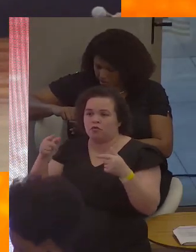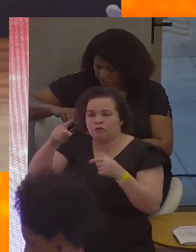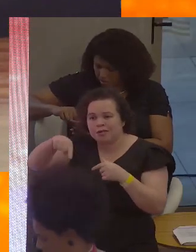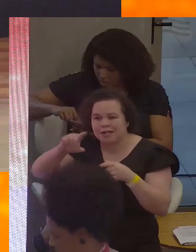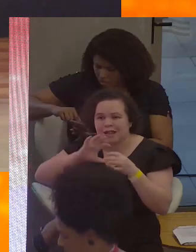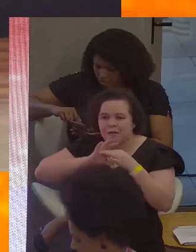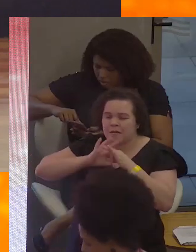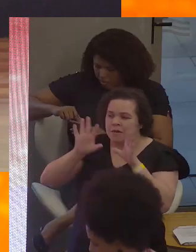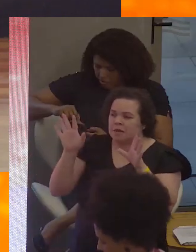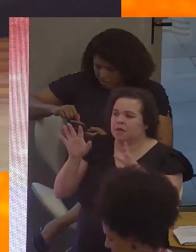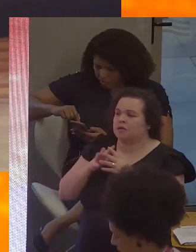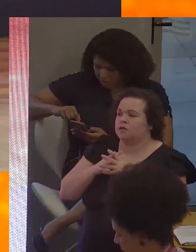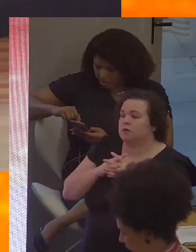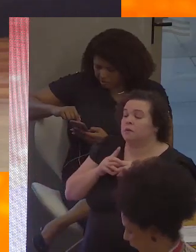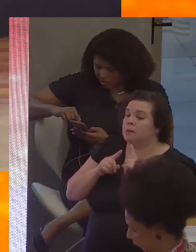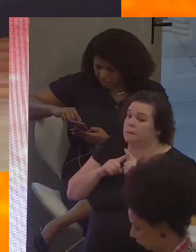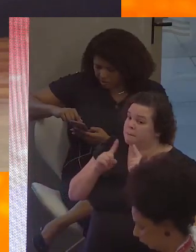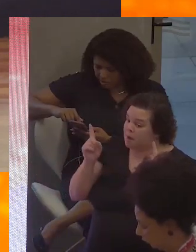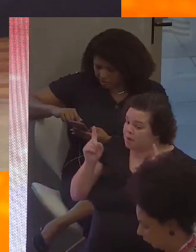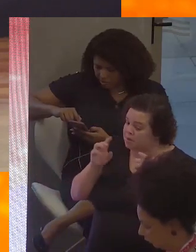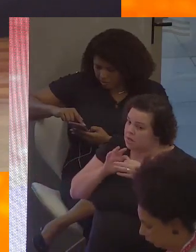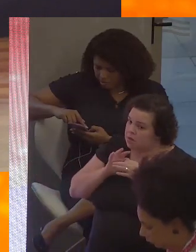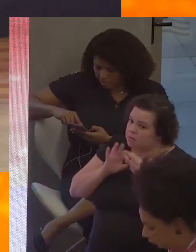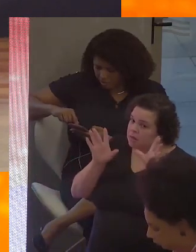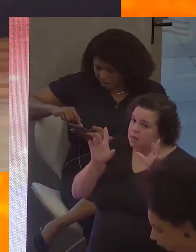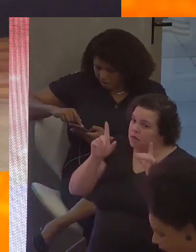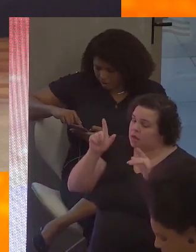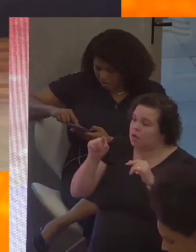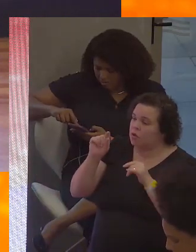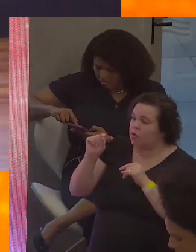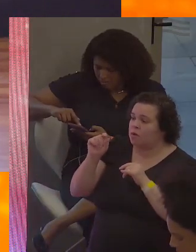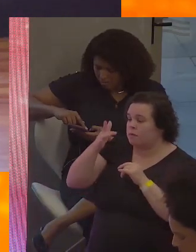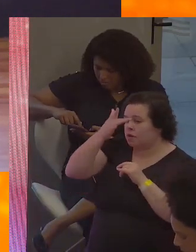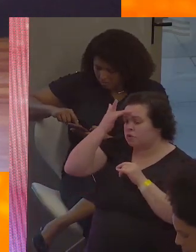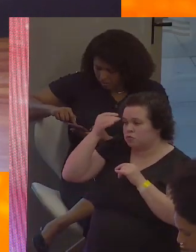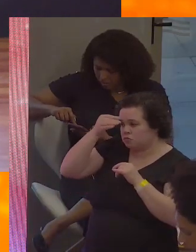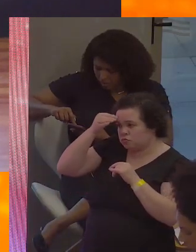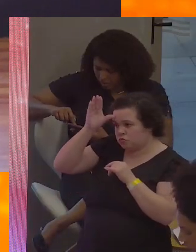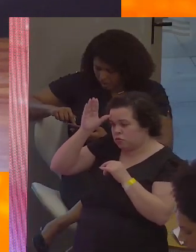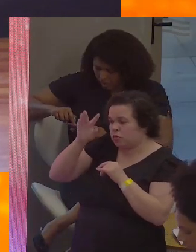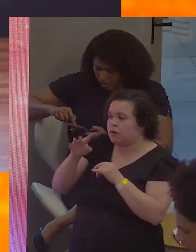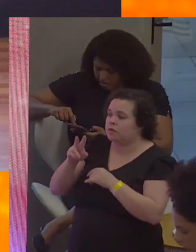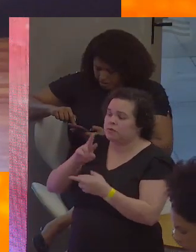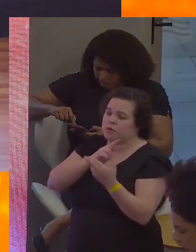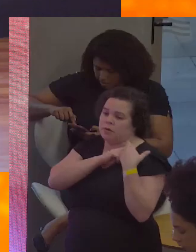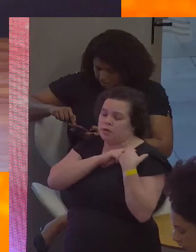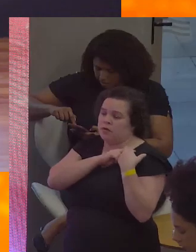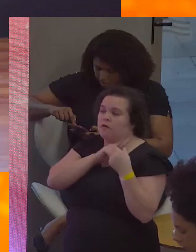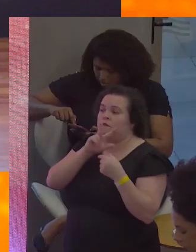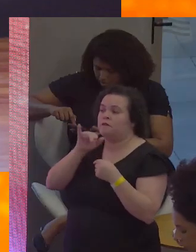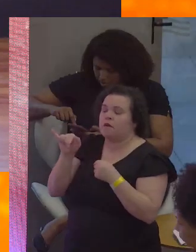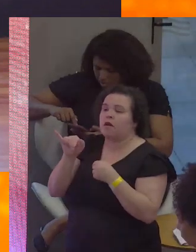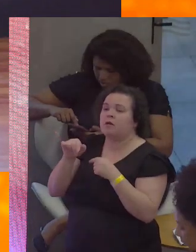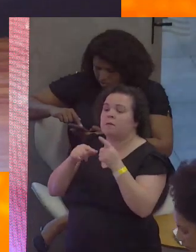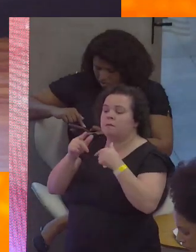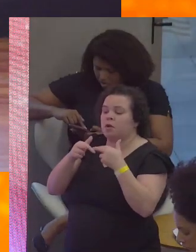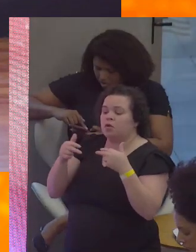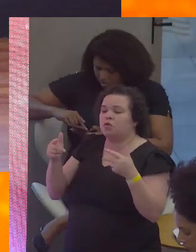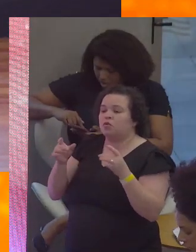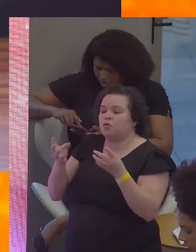liberdade. Tá? Agora, essa liberdade leva o seguinte, quem tem conhecimento e responsabilidade vai colocar produtos de qualidade